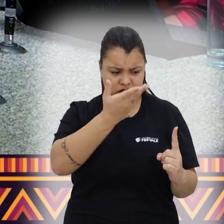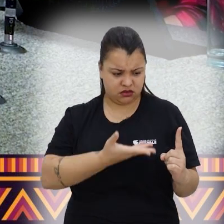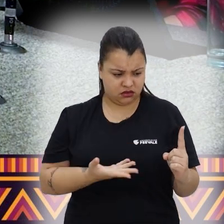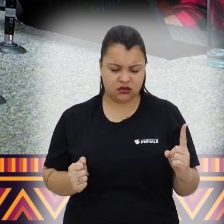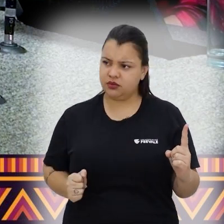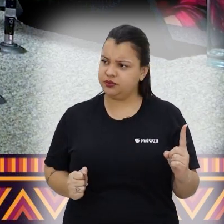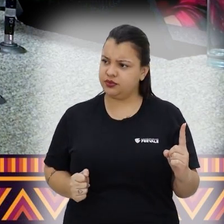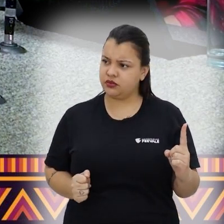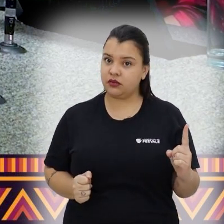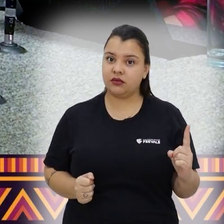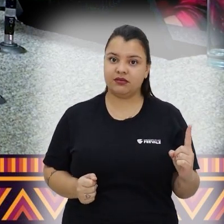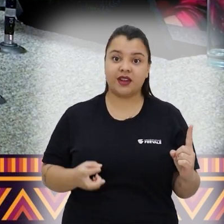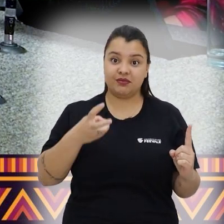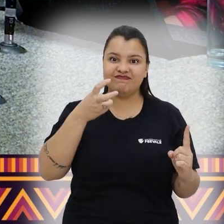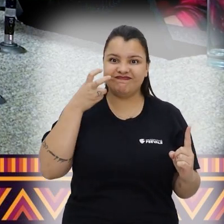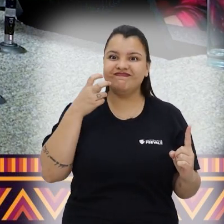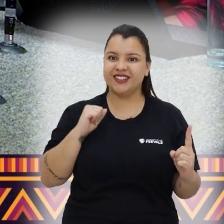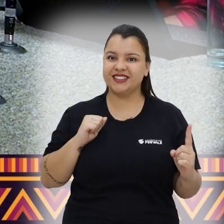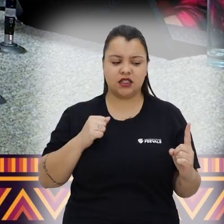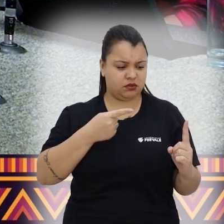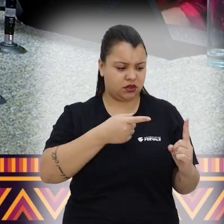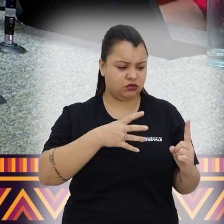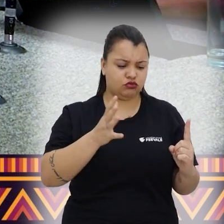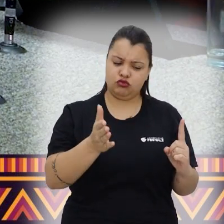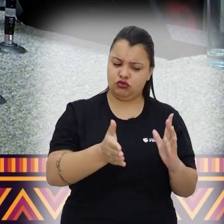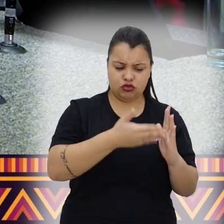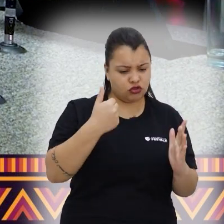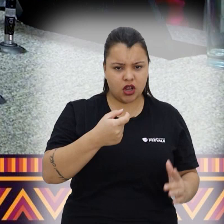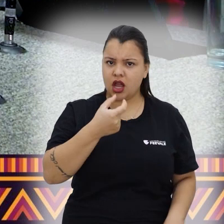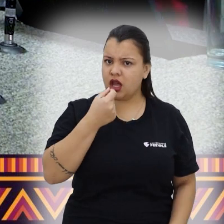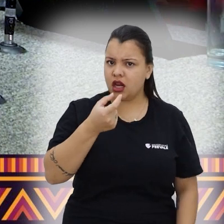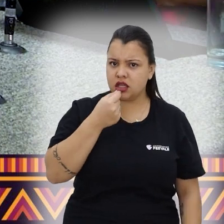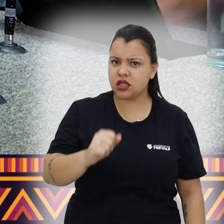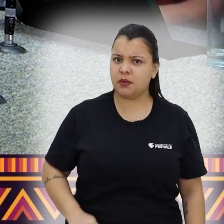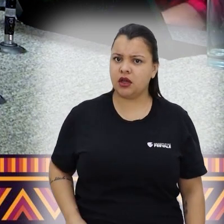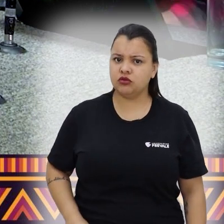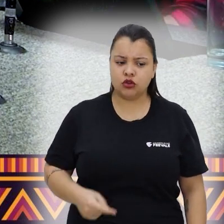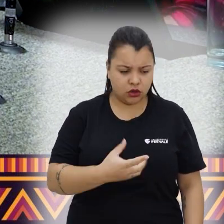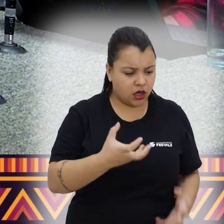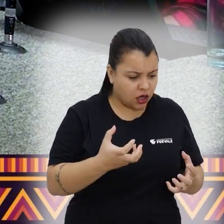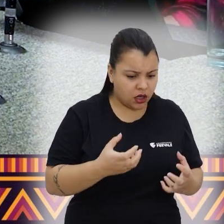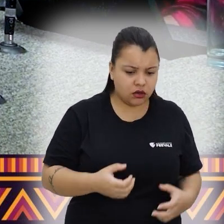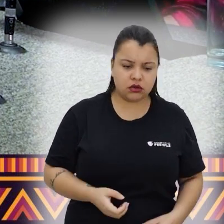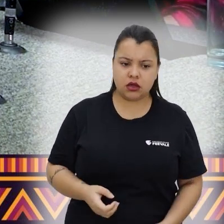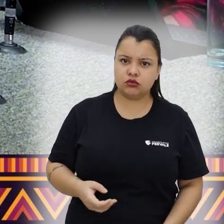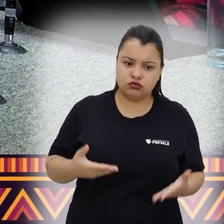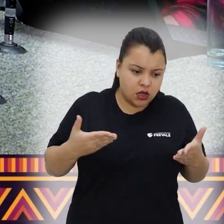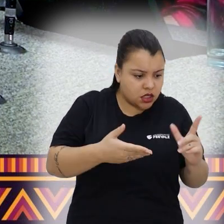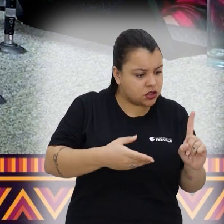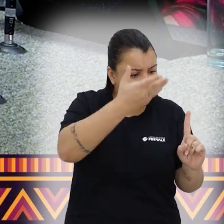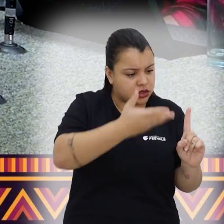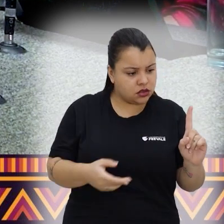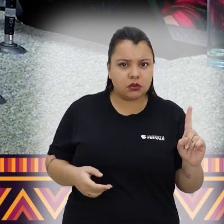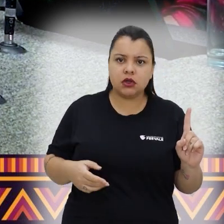Ele percebeu. Tira essa droga desse menino, não quero esse menino assim. Eu quero esse menino do jeito que ele é. Faceiro, rindo,